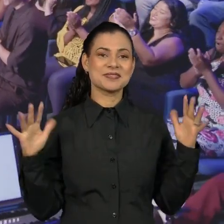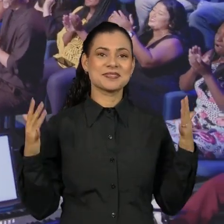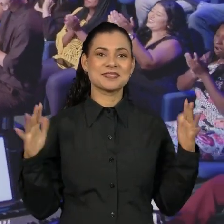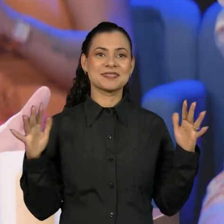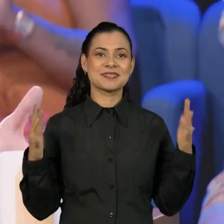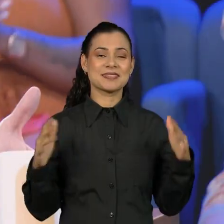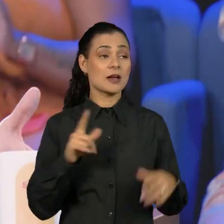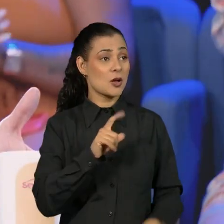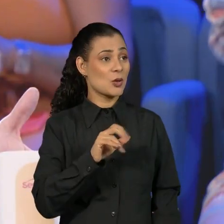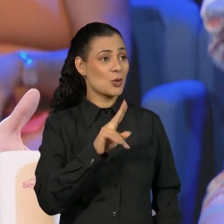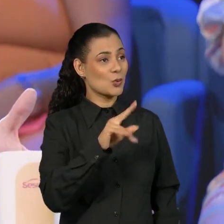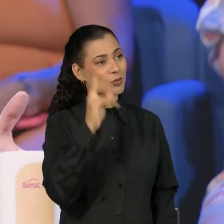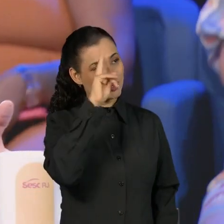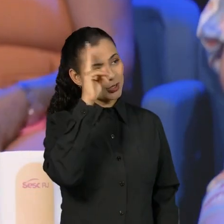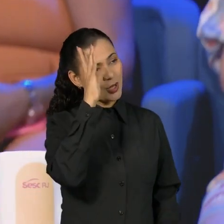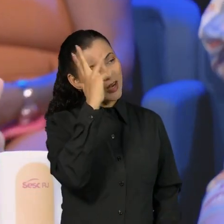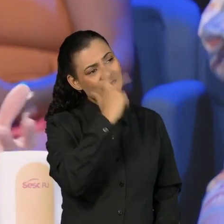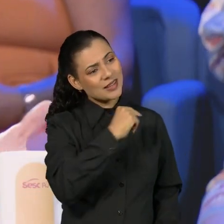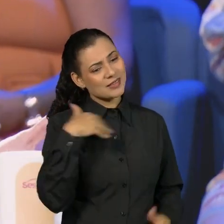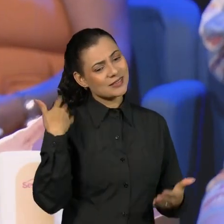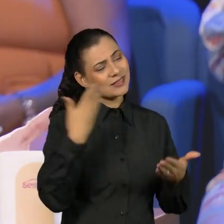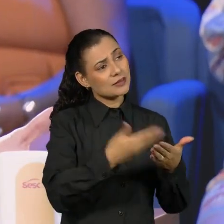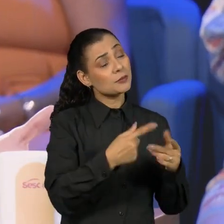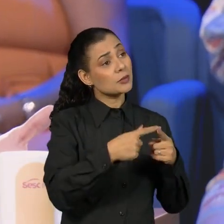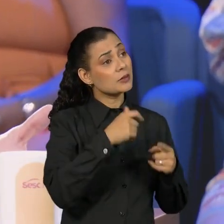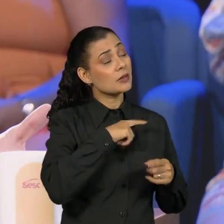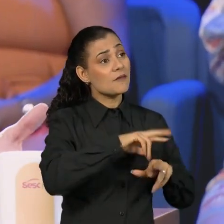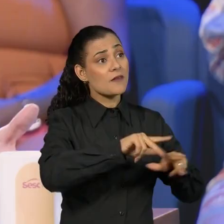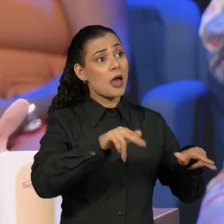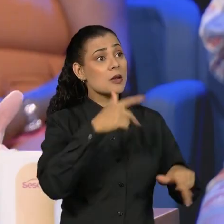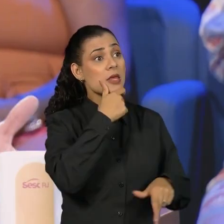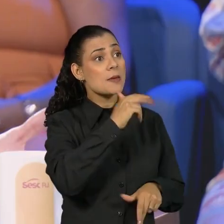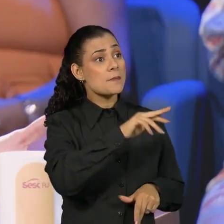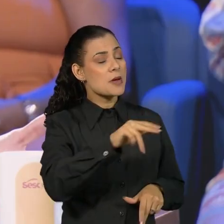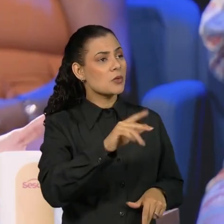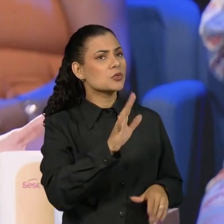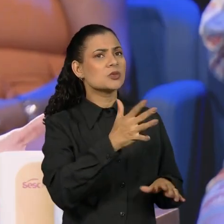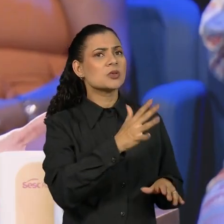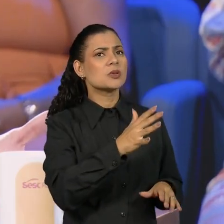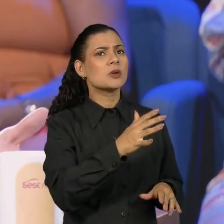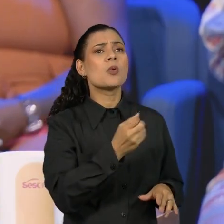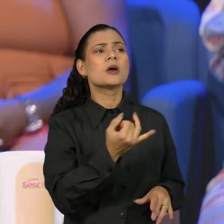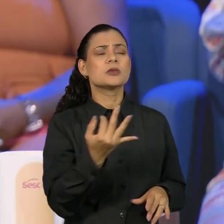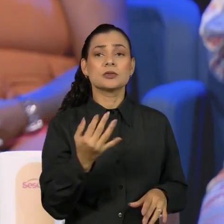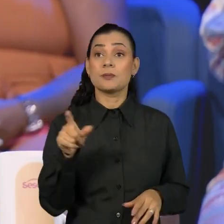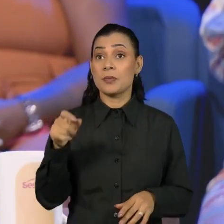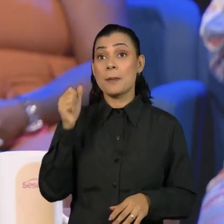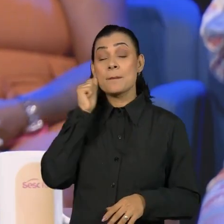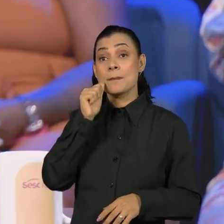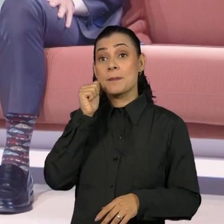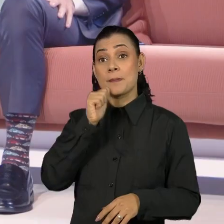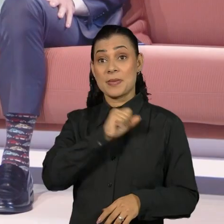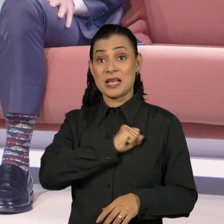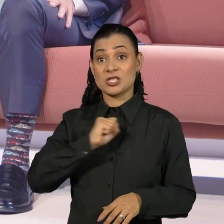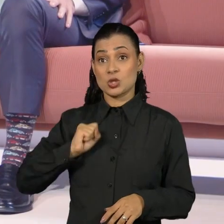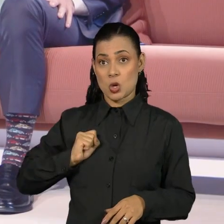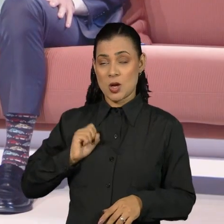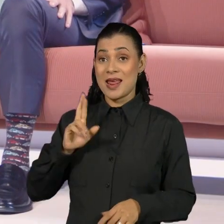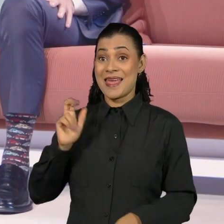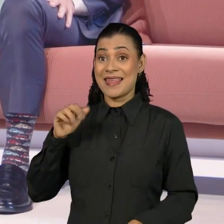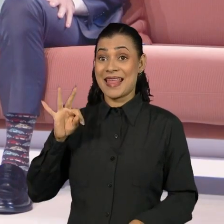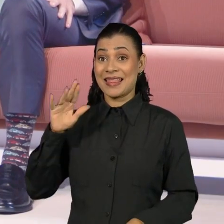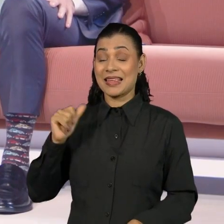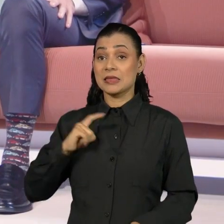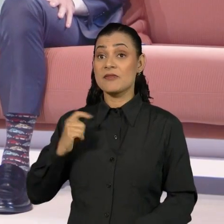E a Lu tem uma história linda, né? Porque ela tem muitos irmãos, uma família de... A Lu, a minha sogra, a dona Renata, teve